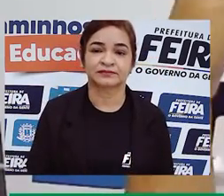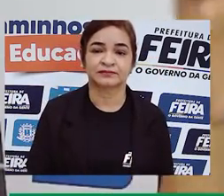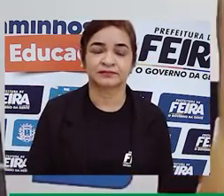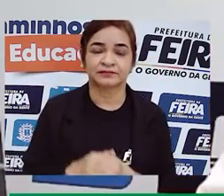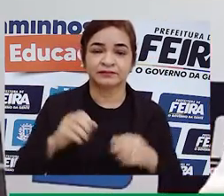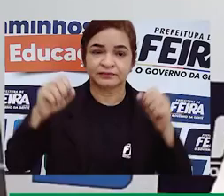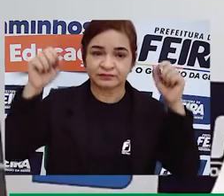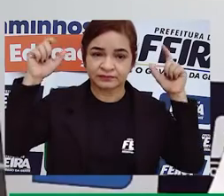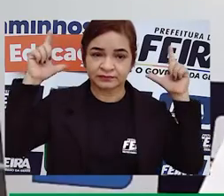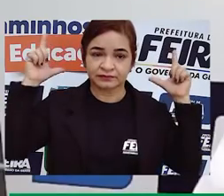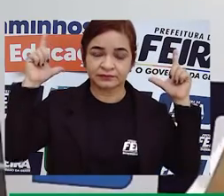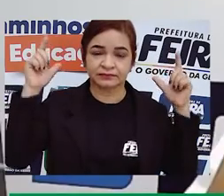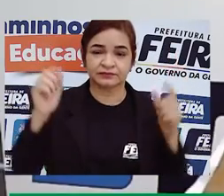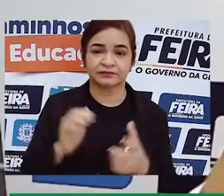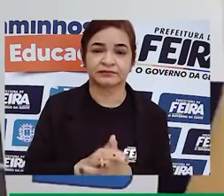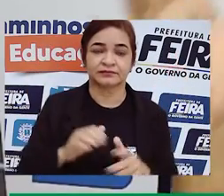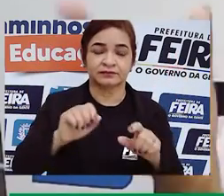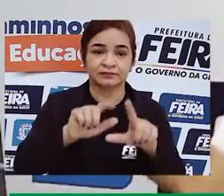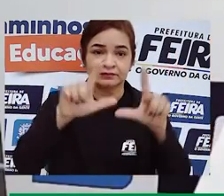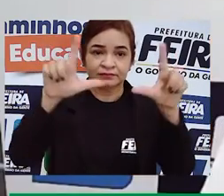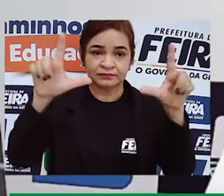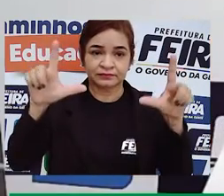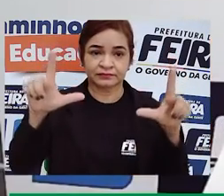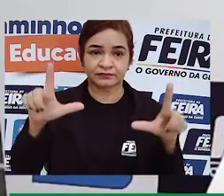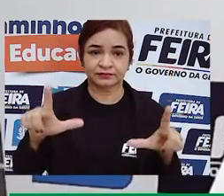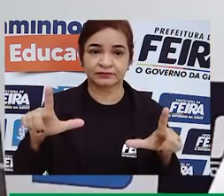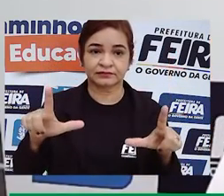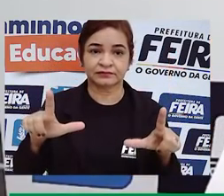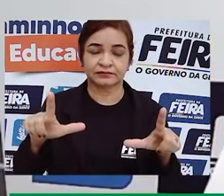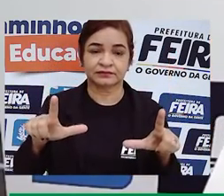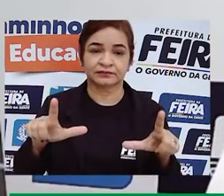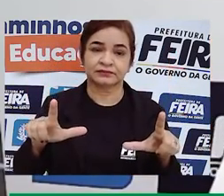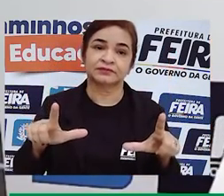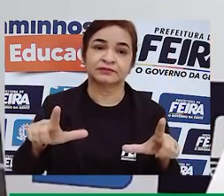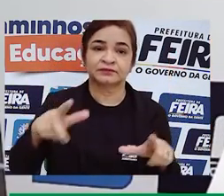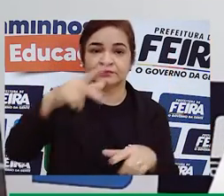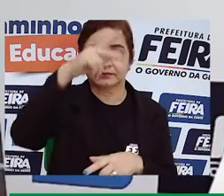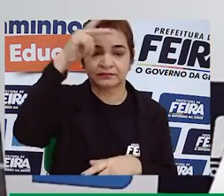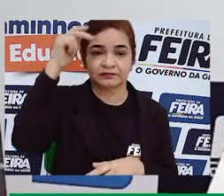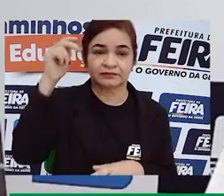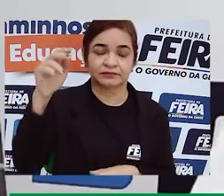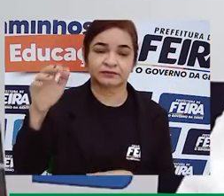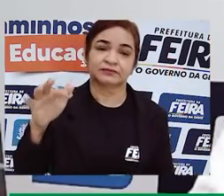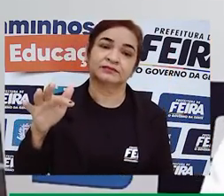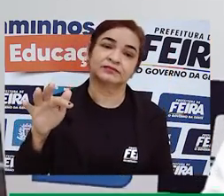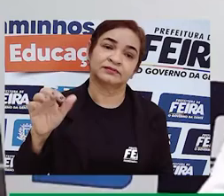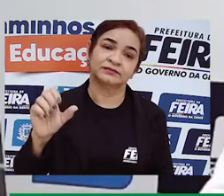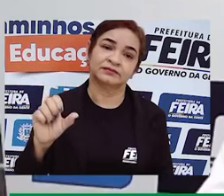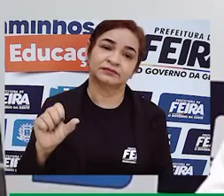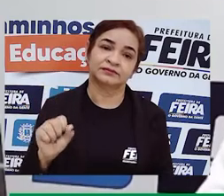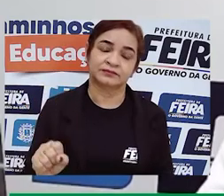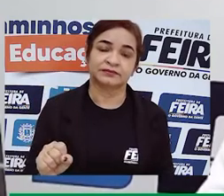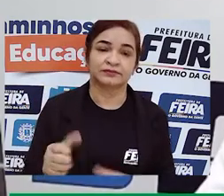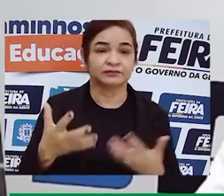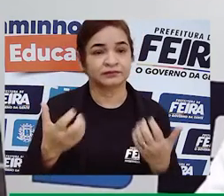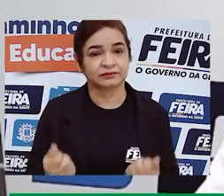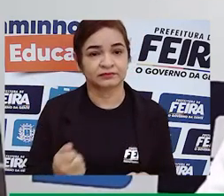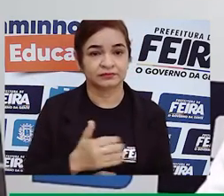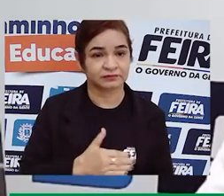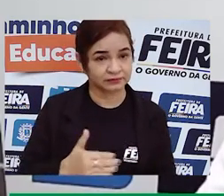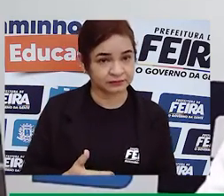atrás de mim tem a logomarca, né, da Prefeitura de Feira de Santana e da Secretaria de Educação. Vamos à nossa aula.